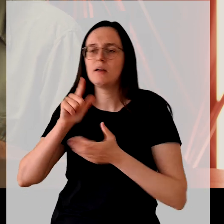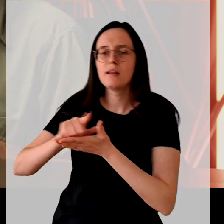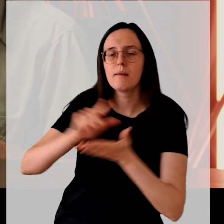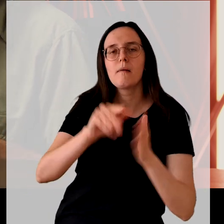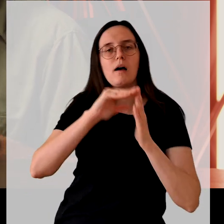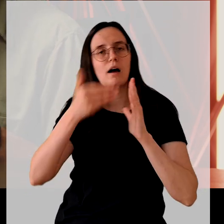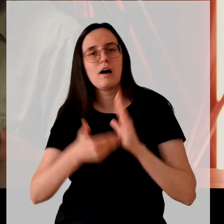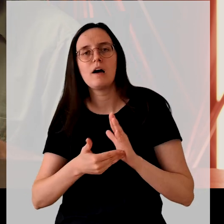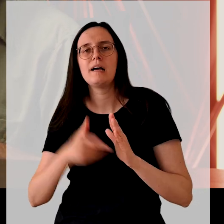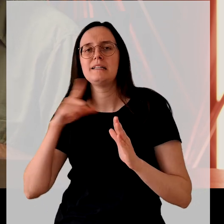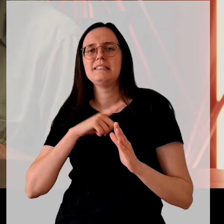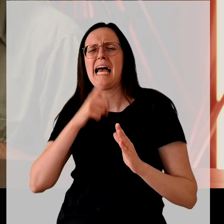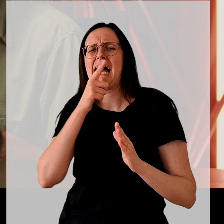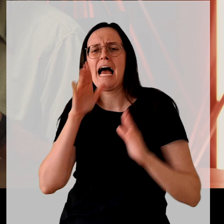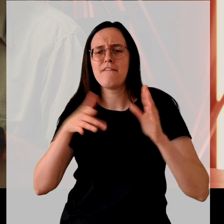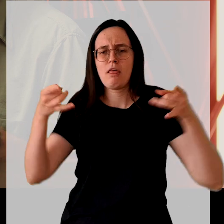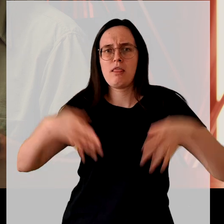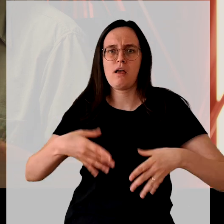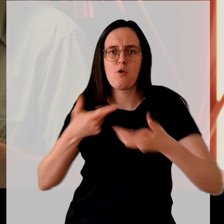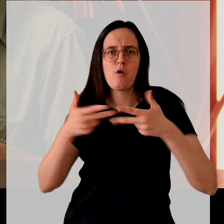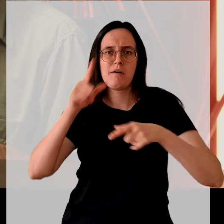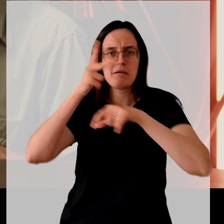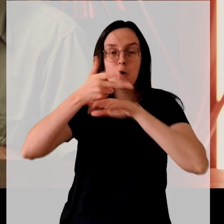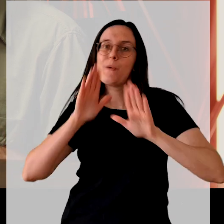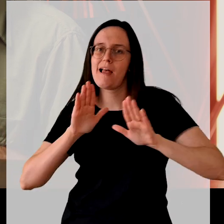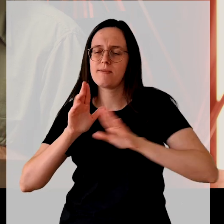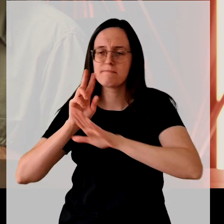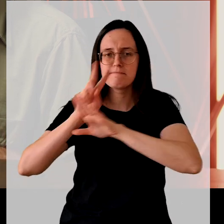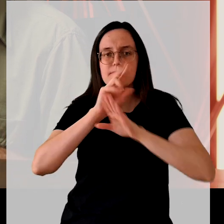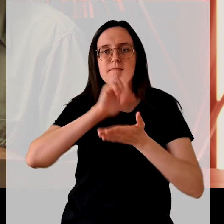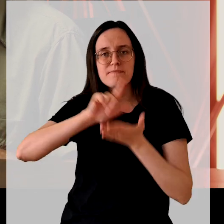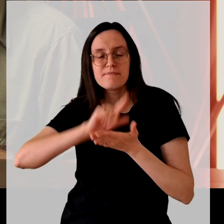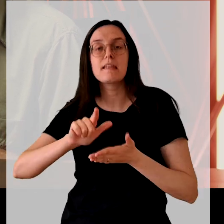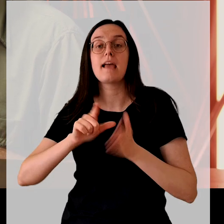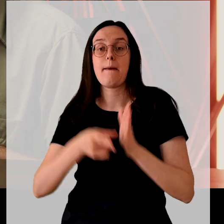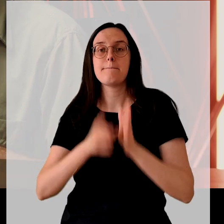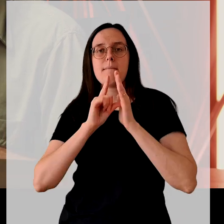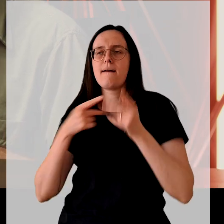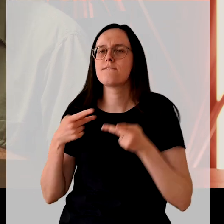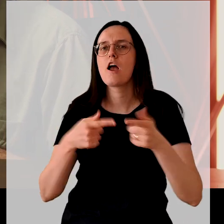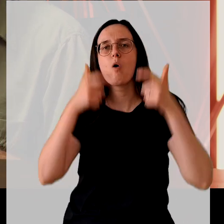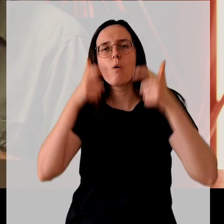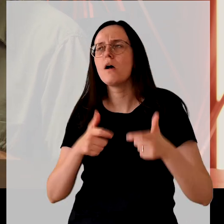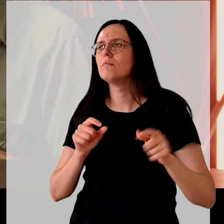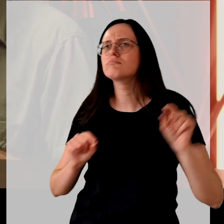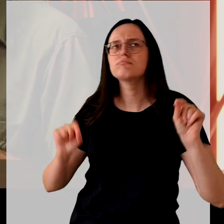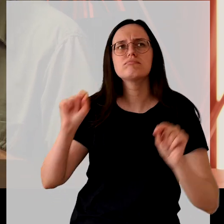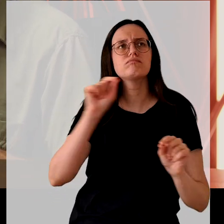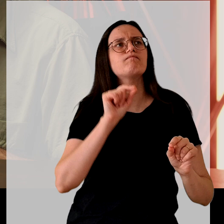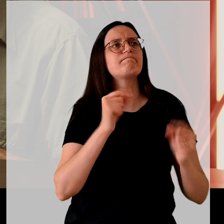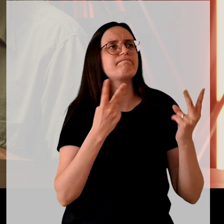limpar equipamento, tirar a umidade, para ter todo esse cuidado, né? Então, a pré-produção e visita de